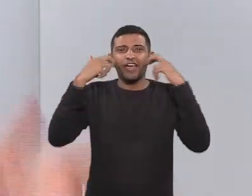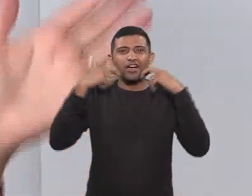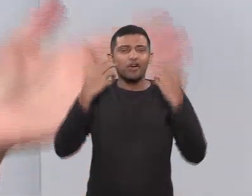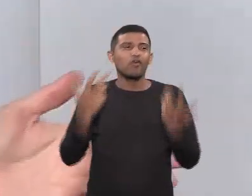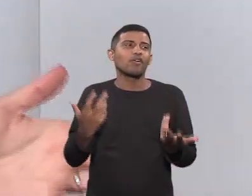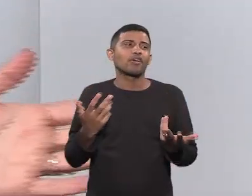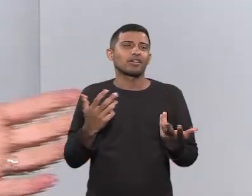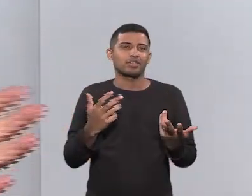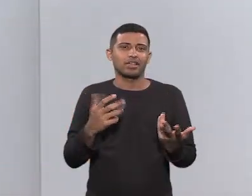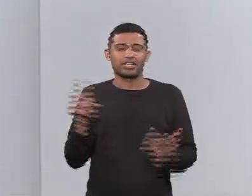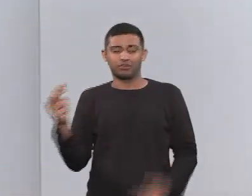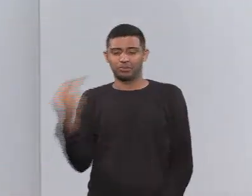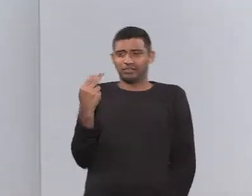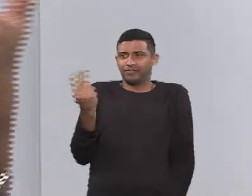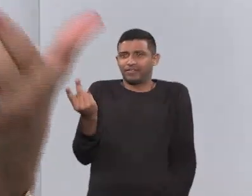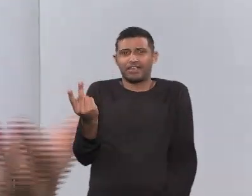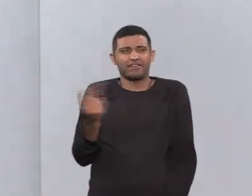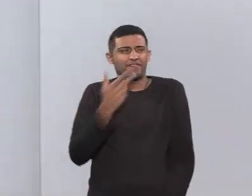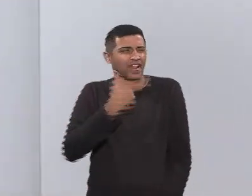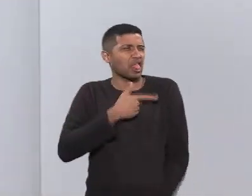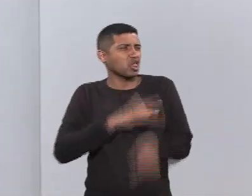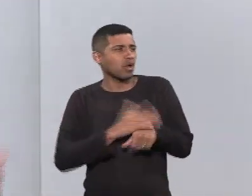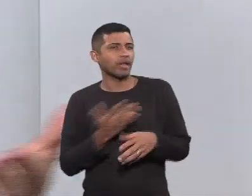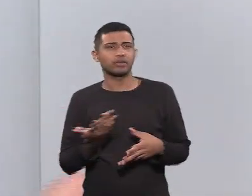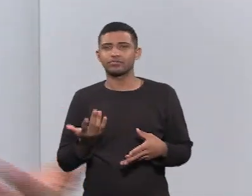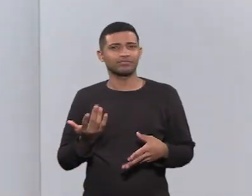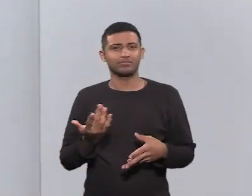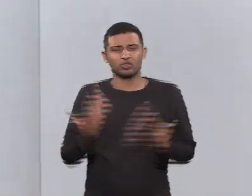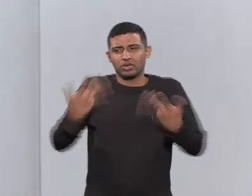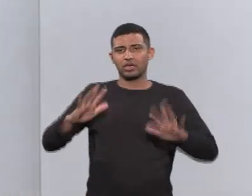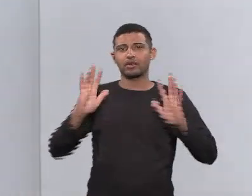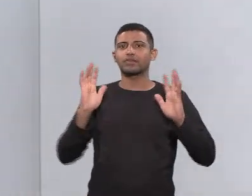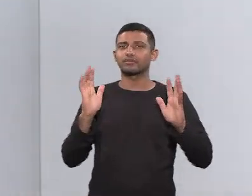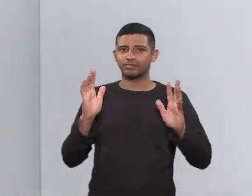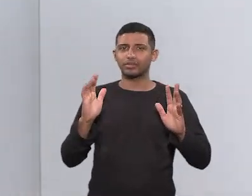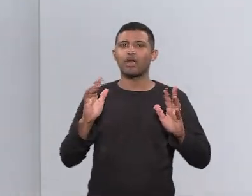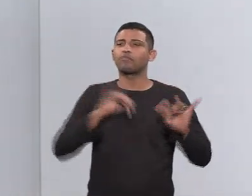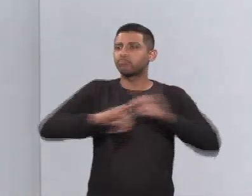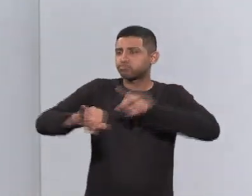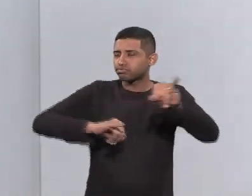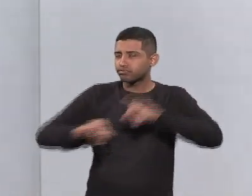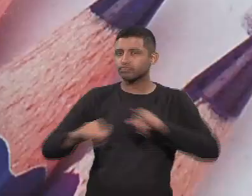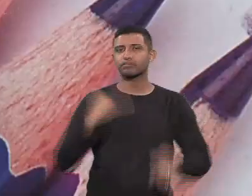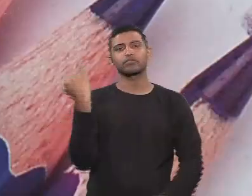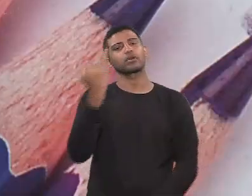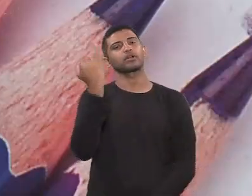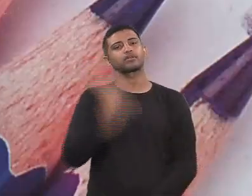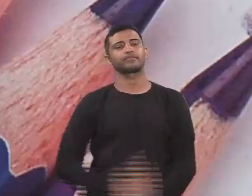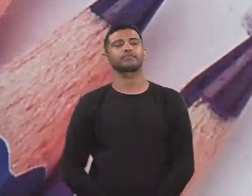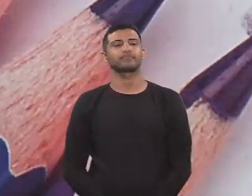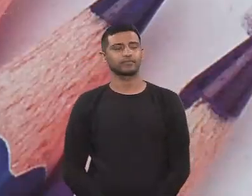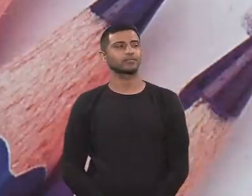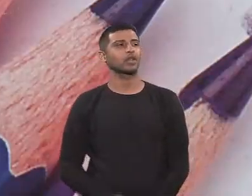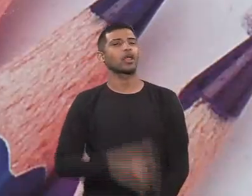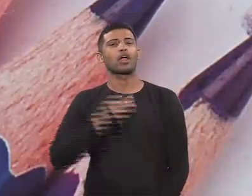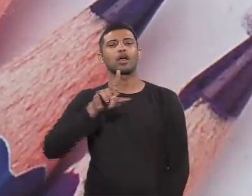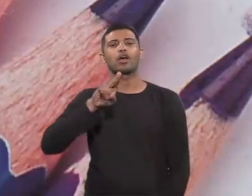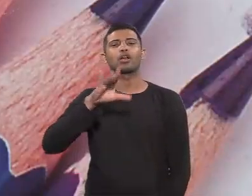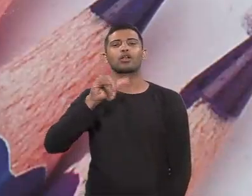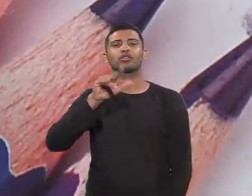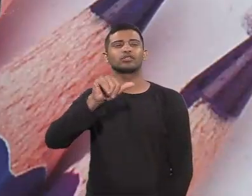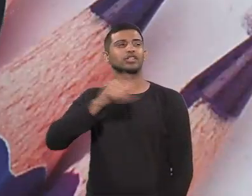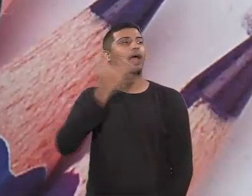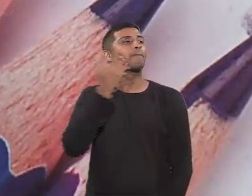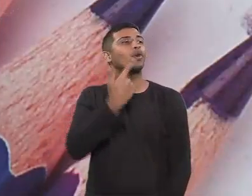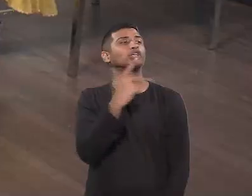eles vão olhar e não quero. Então, quanto mais você levar informação, menos casos como esse você vai ter. Com certeza absoluta. Luciana,